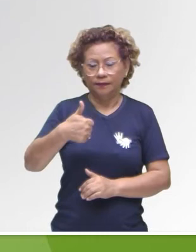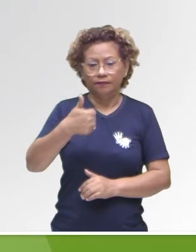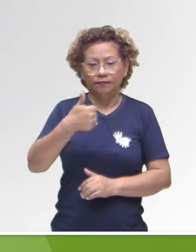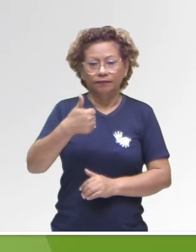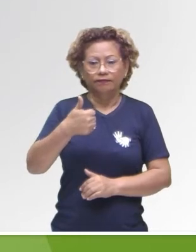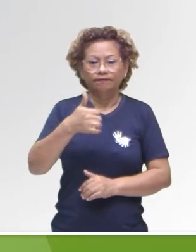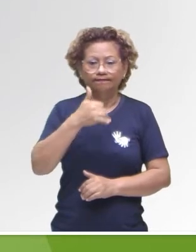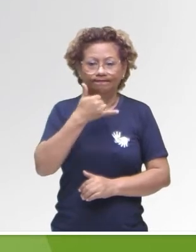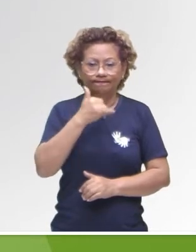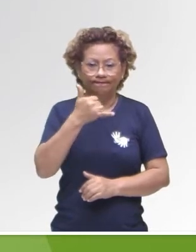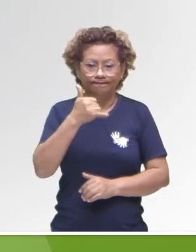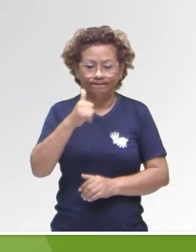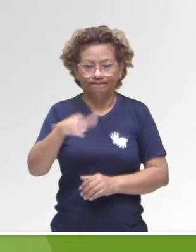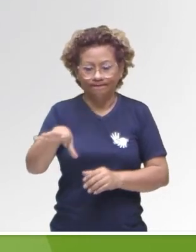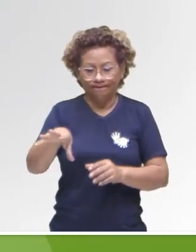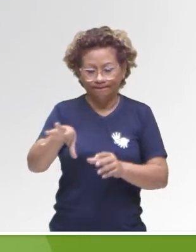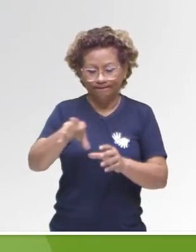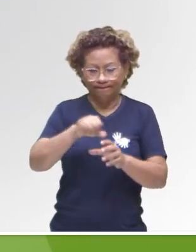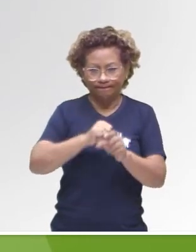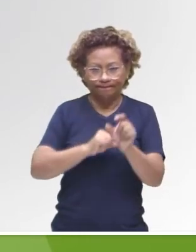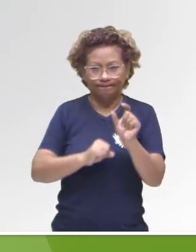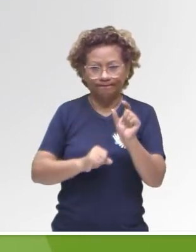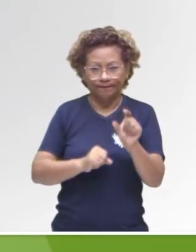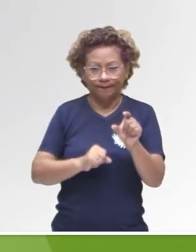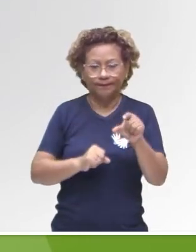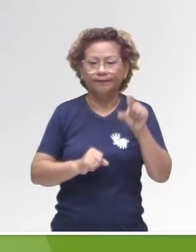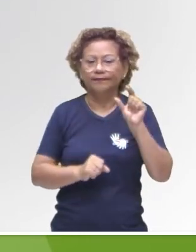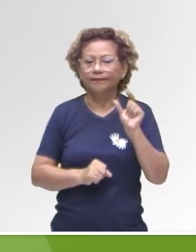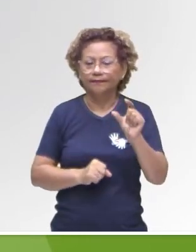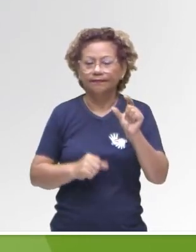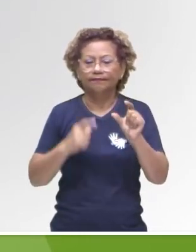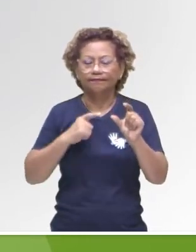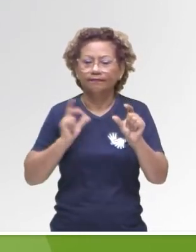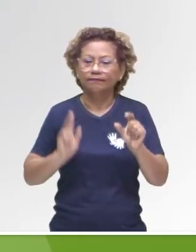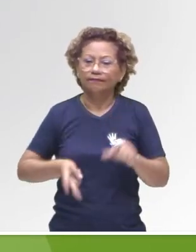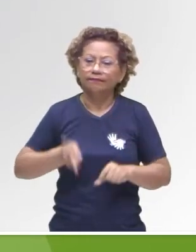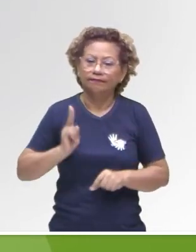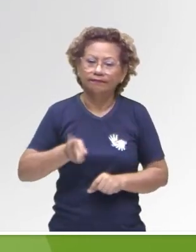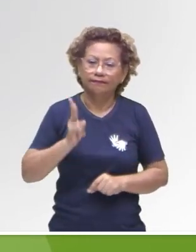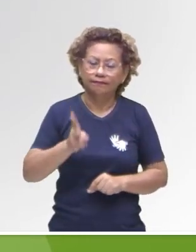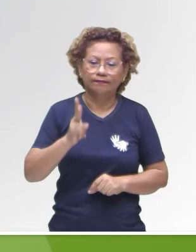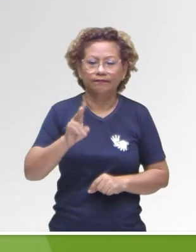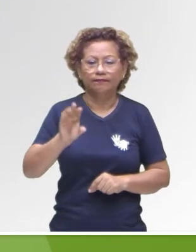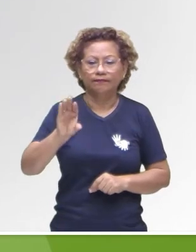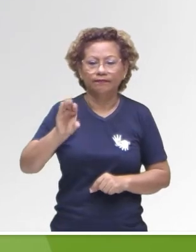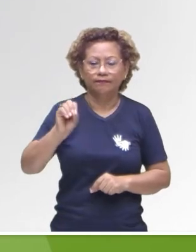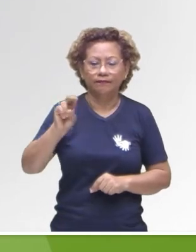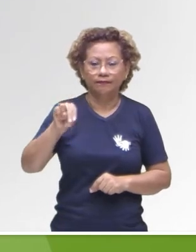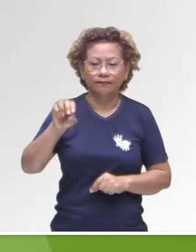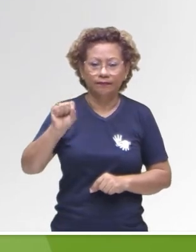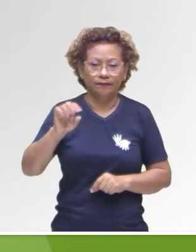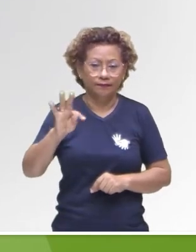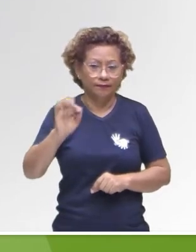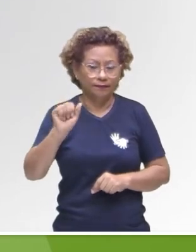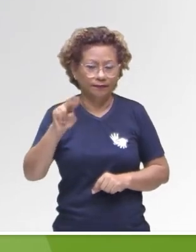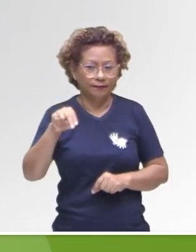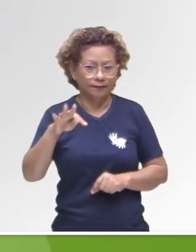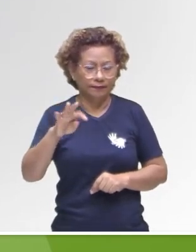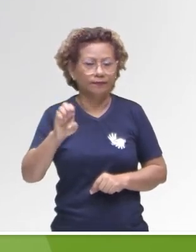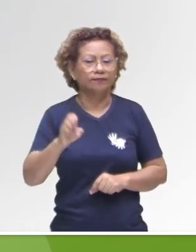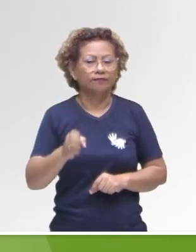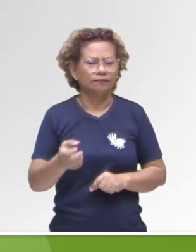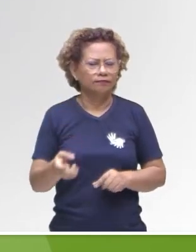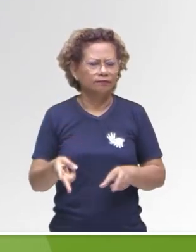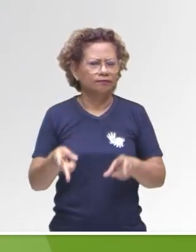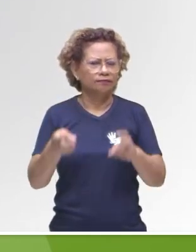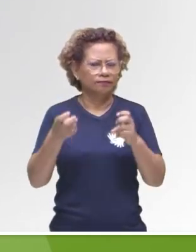elétrica acumulada na associação é sempre constante. Veja, pessoal, quando eu associo os capacitores em